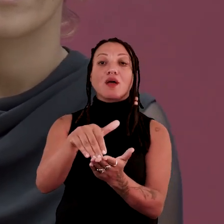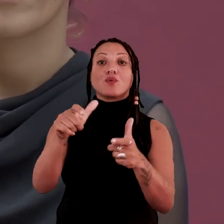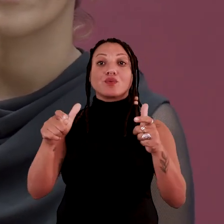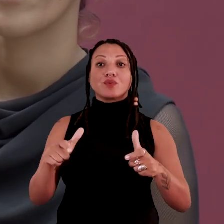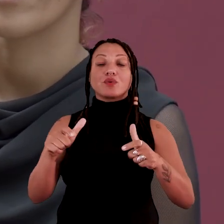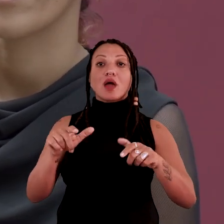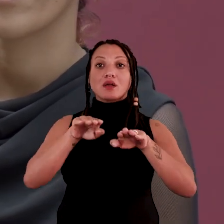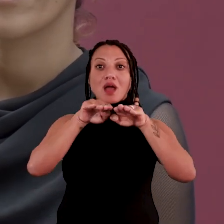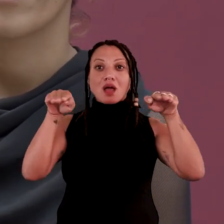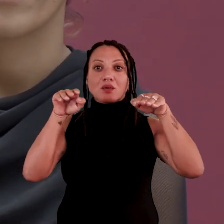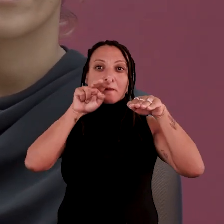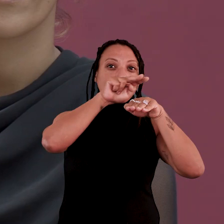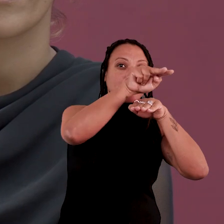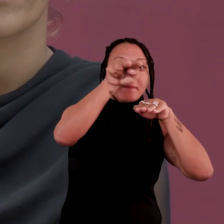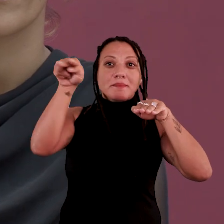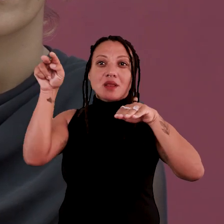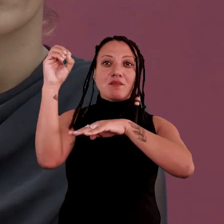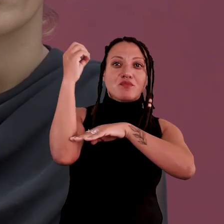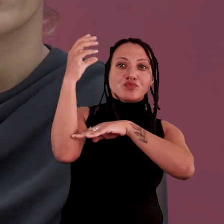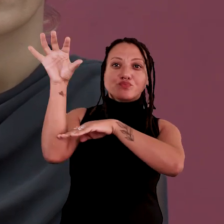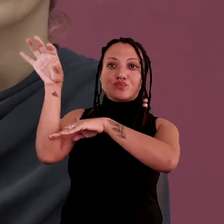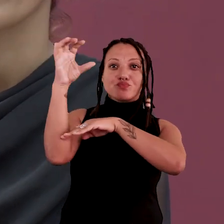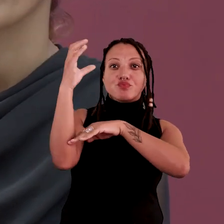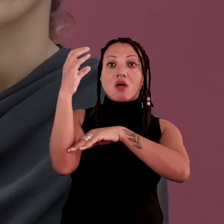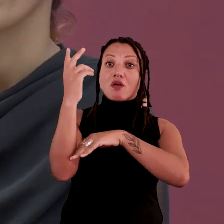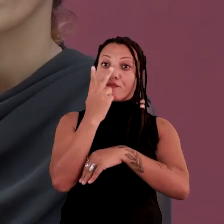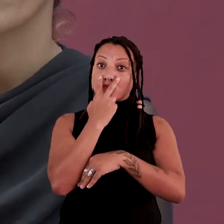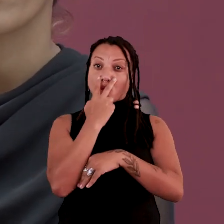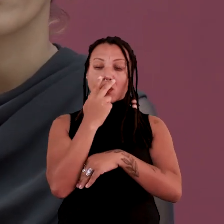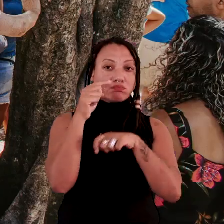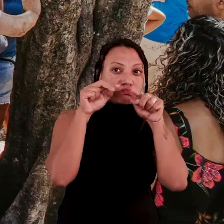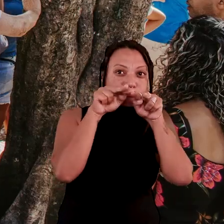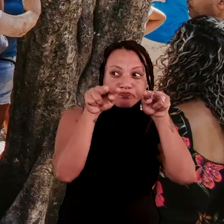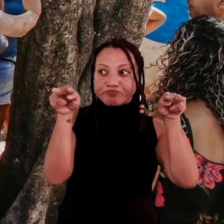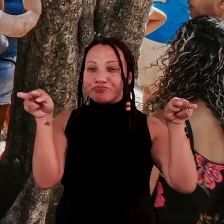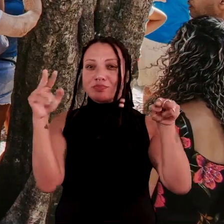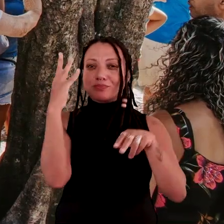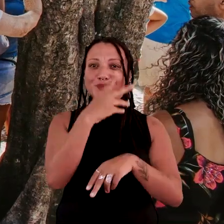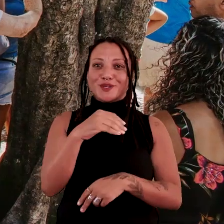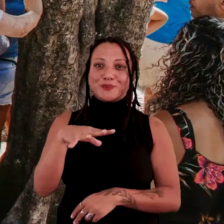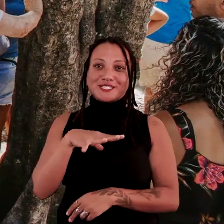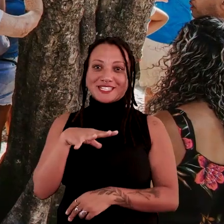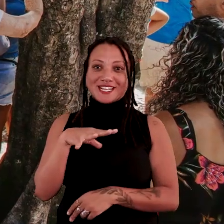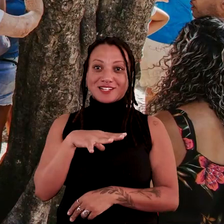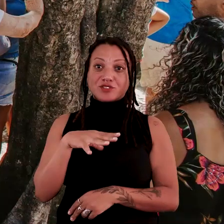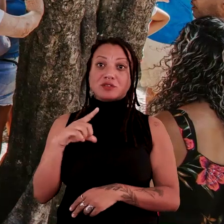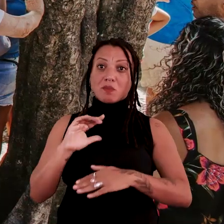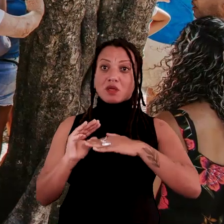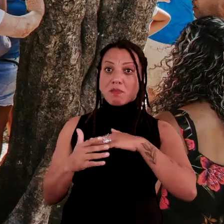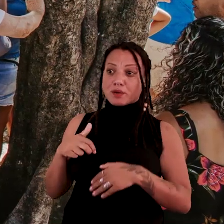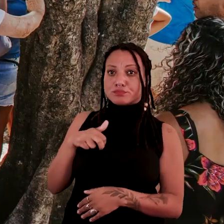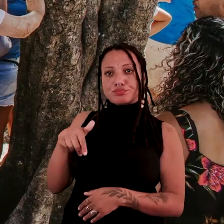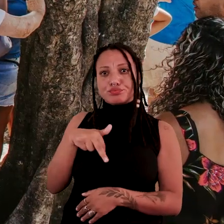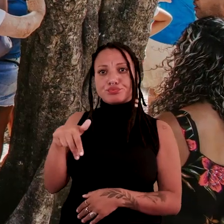né? Então você cruza todo o bairro para chegar nesse ponto onde você tem essa vista da paisagem, né? Então, a Rota de São Benedito